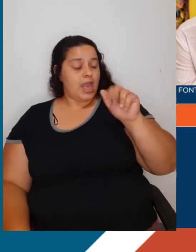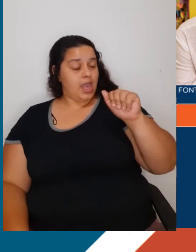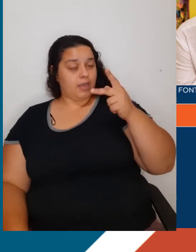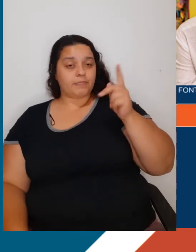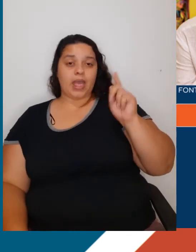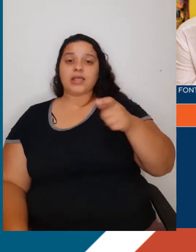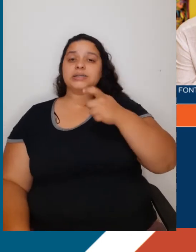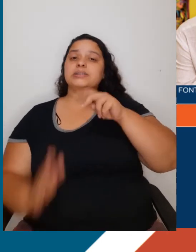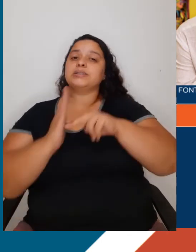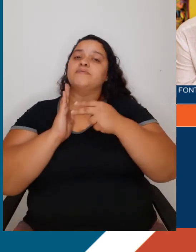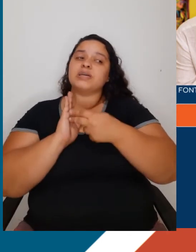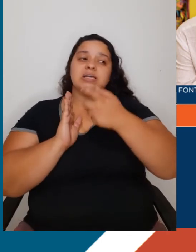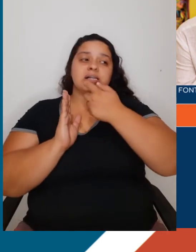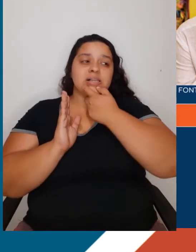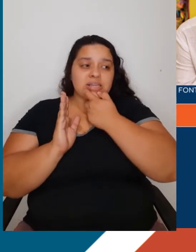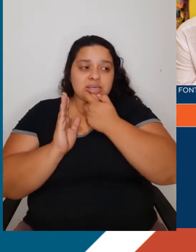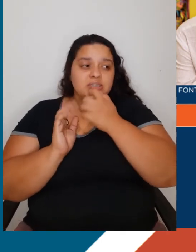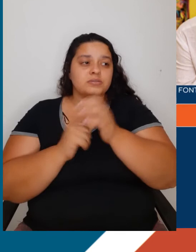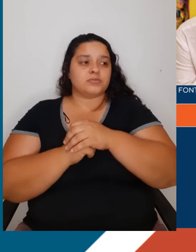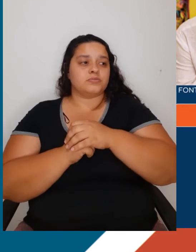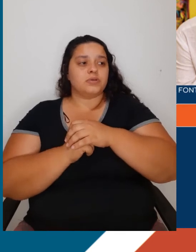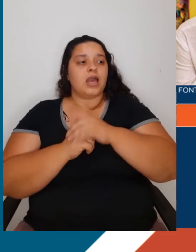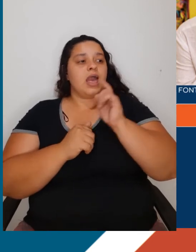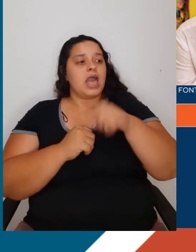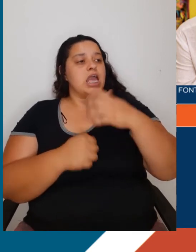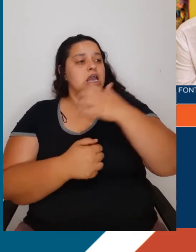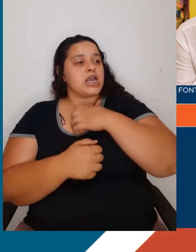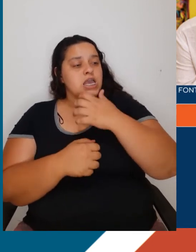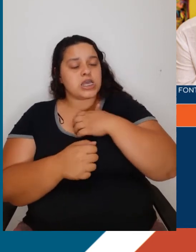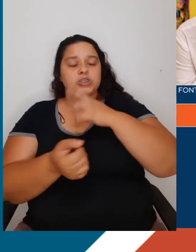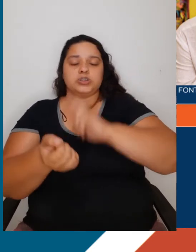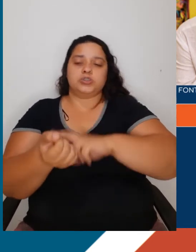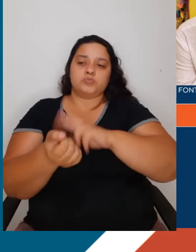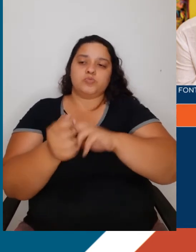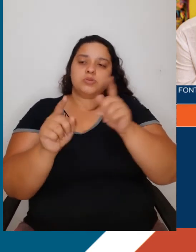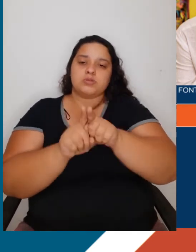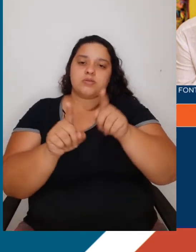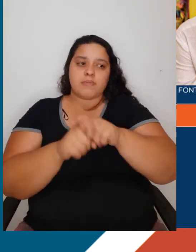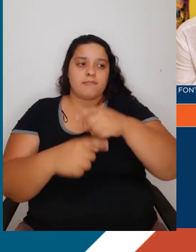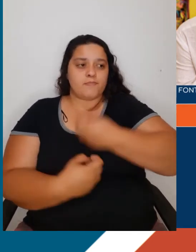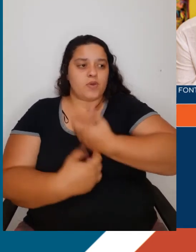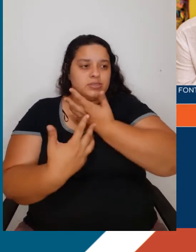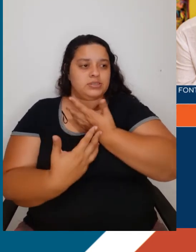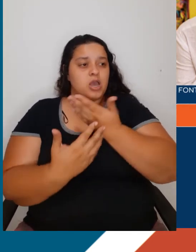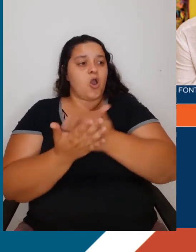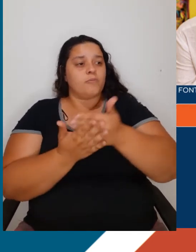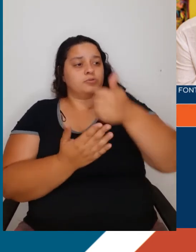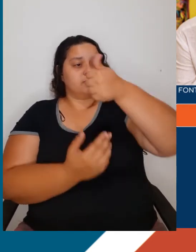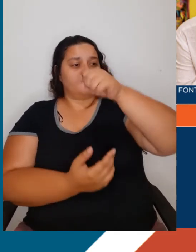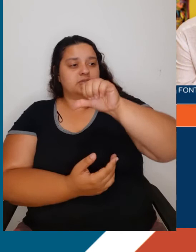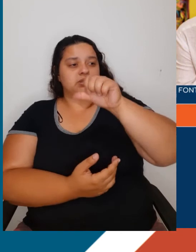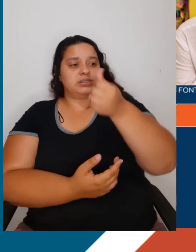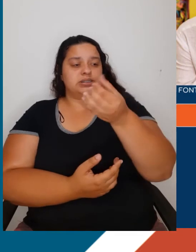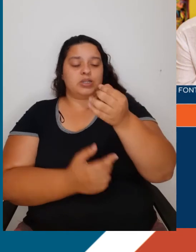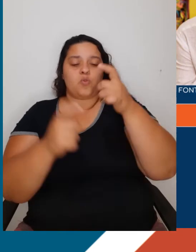rap vem do inglês, que significa Rhythm and Poetry, ritmo e poesia, tendo surgido na Jamaica na década de 1960